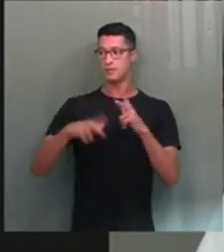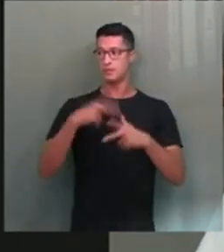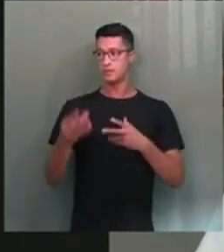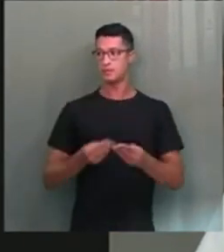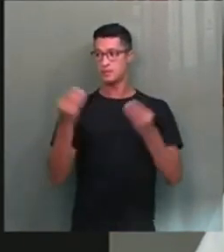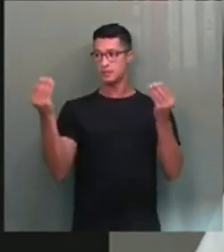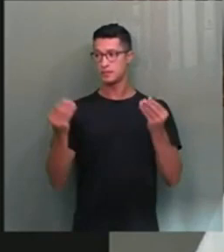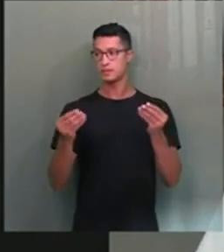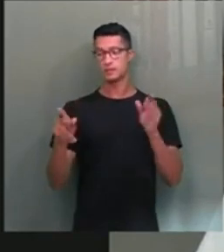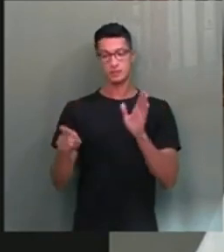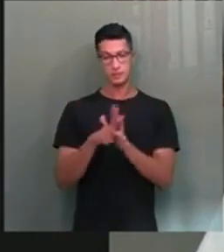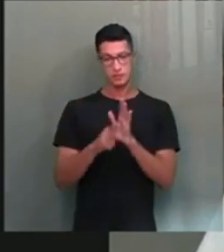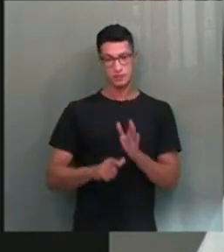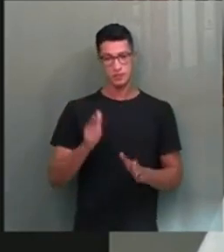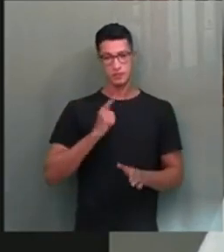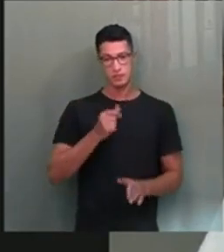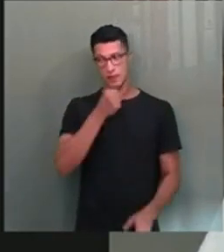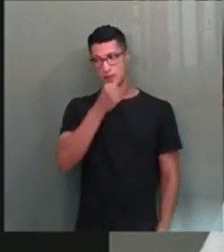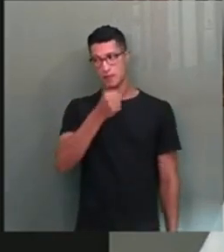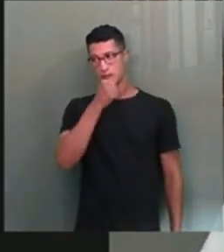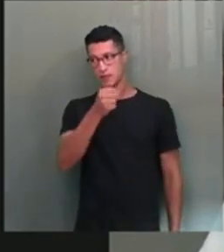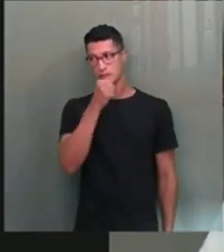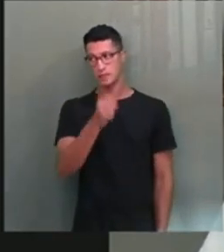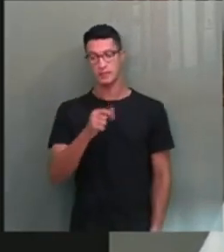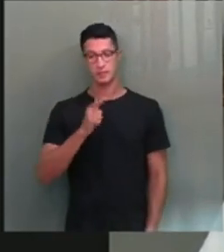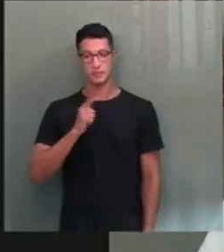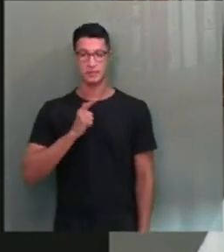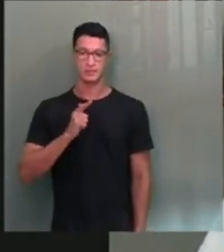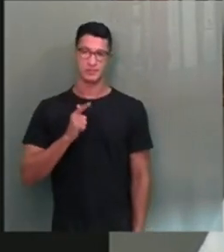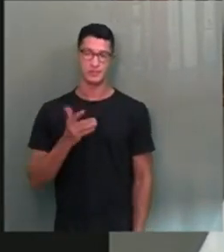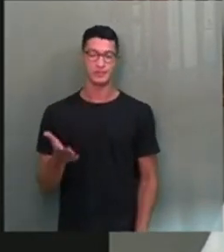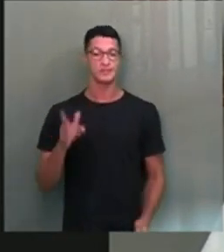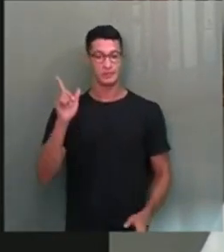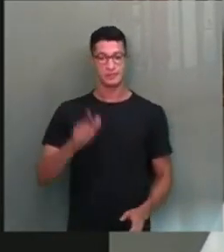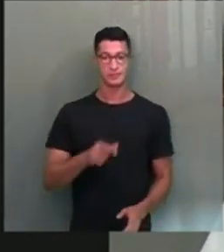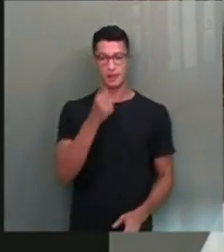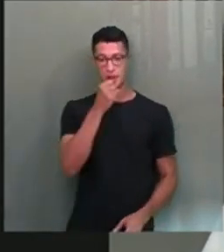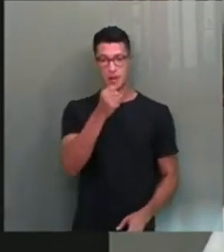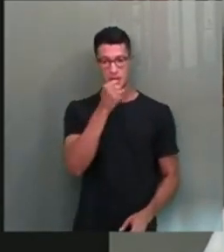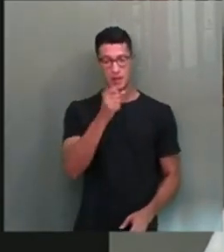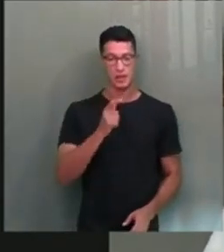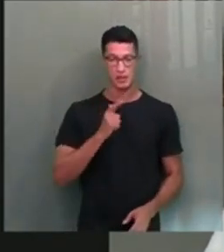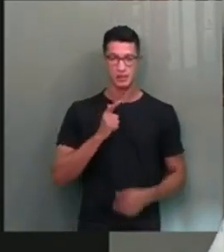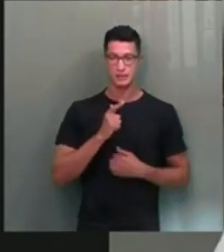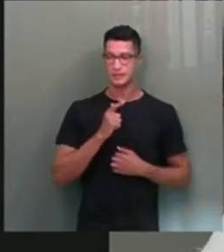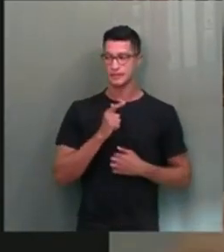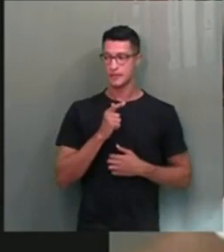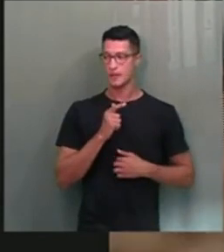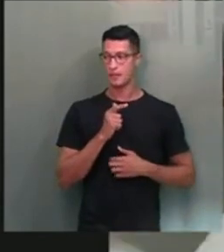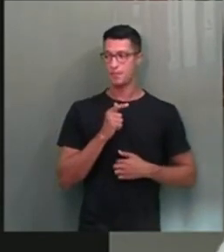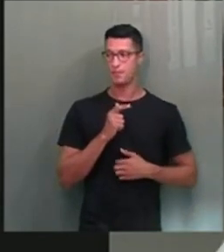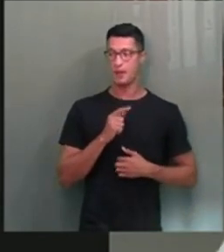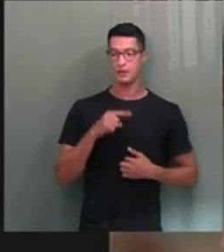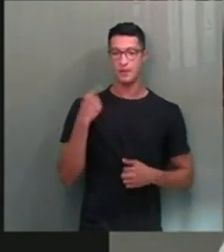Imprensa Embratel, com a reportagem Uma Sombra que Cai. Reportagem linda, estou dando visibilidade, porque quem ainda não viu